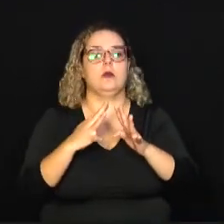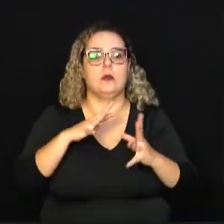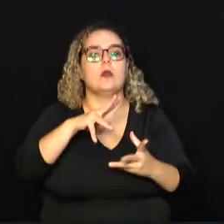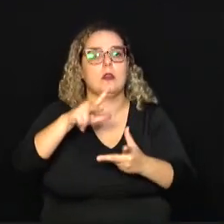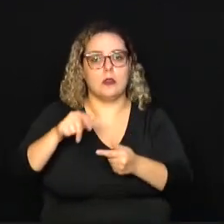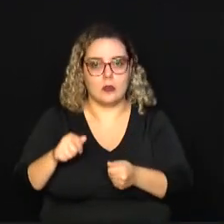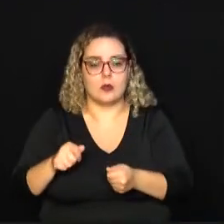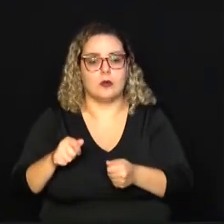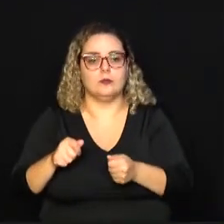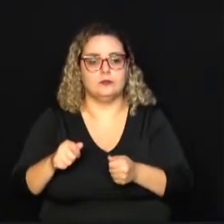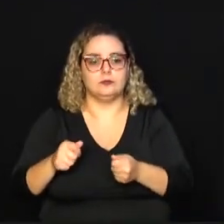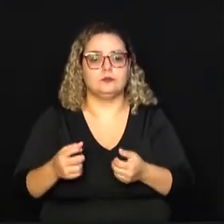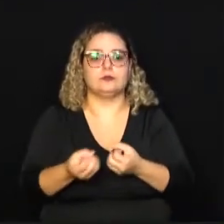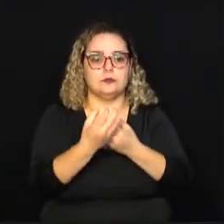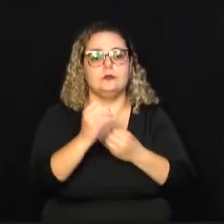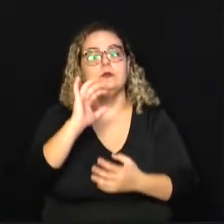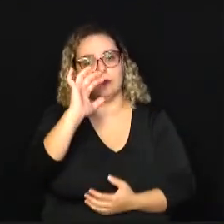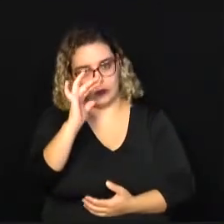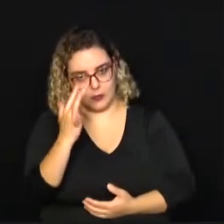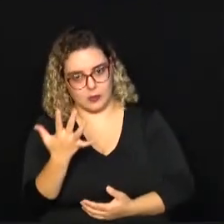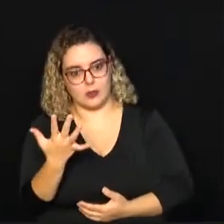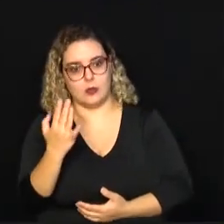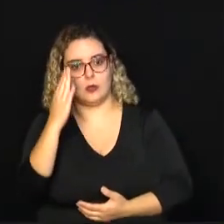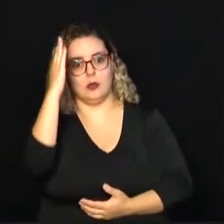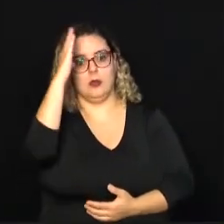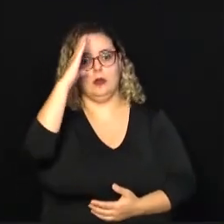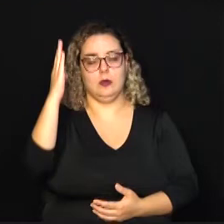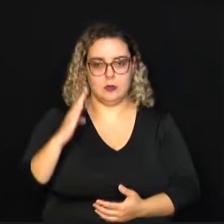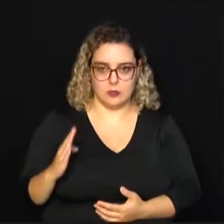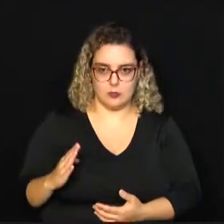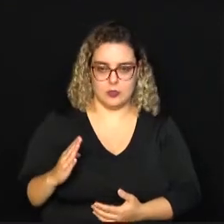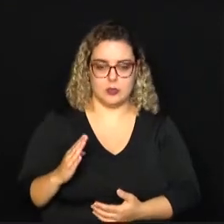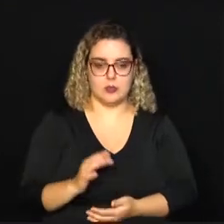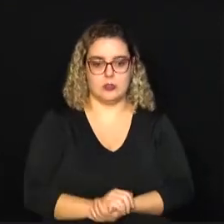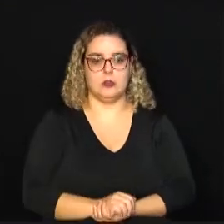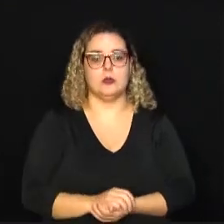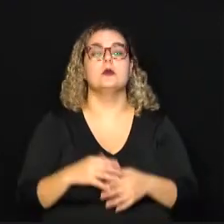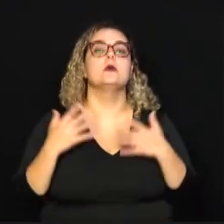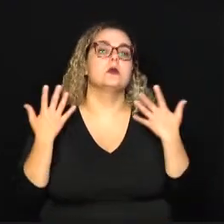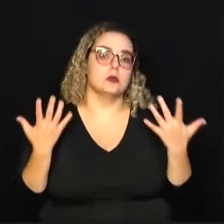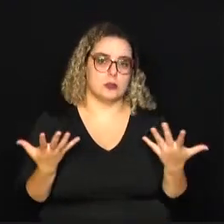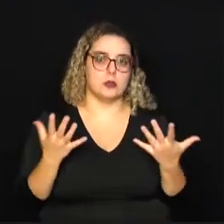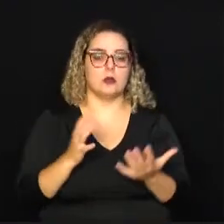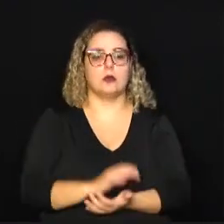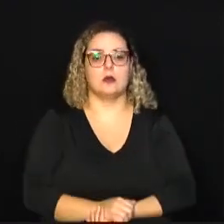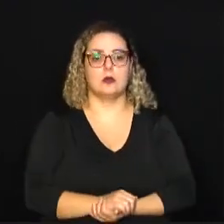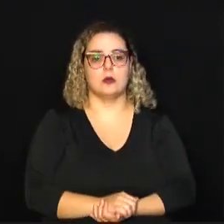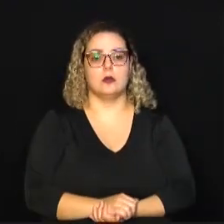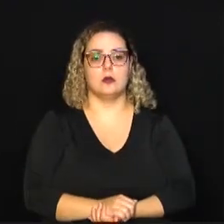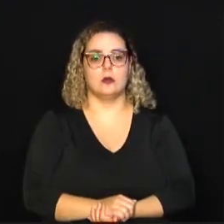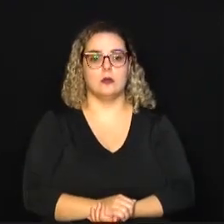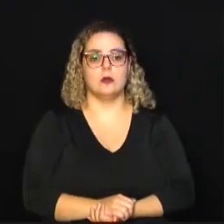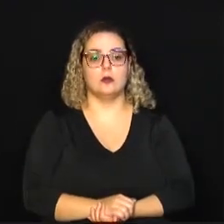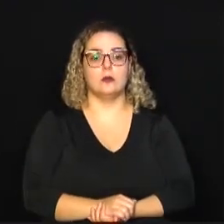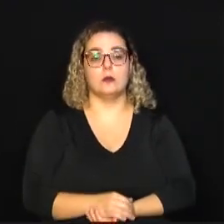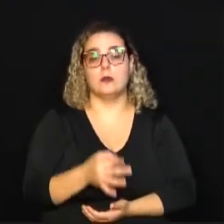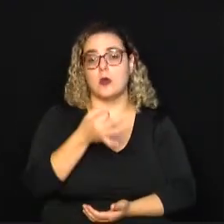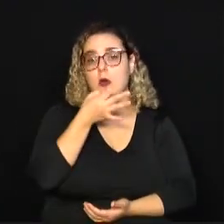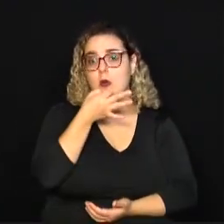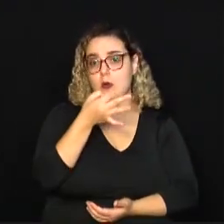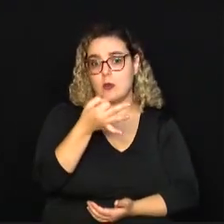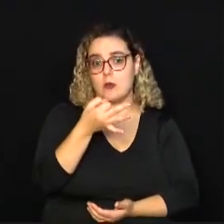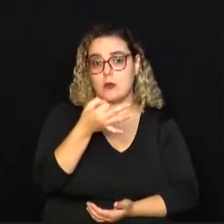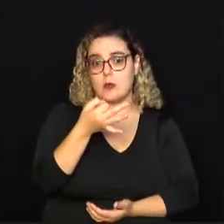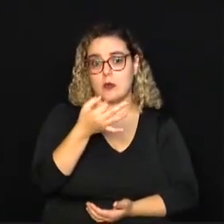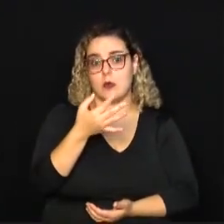está cada vez mais acontecendo com o Brasil, né? E aí é uma opinião, viu, Camilo,